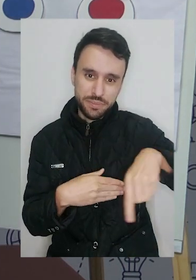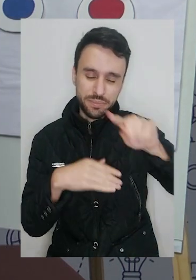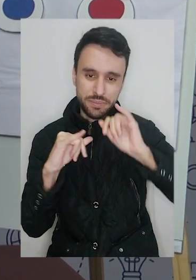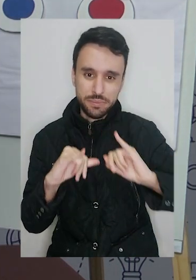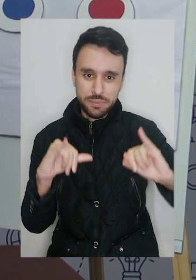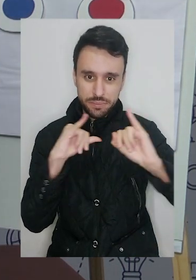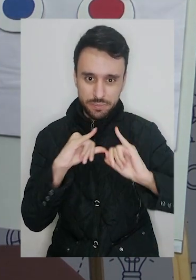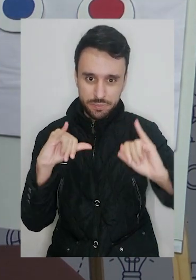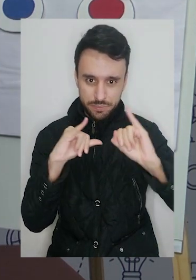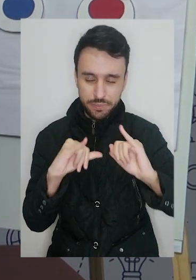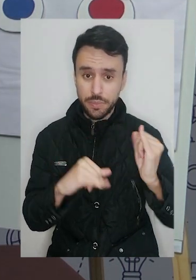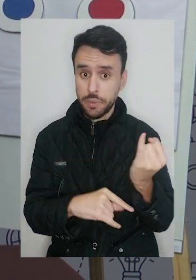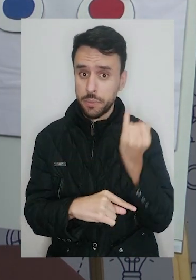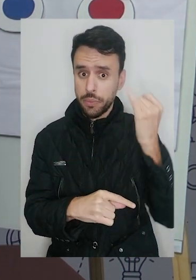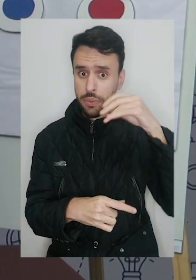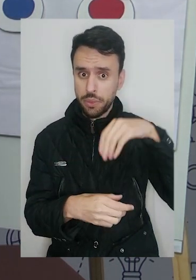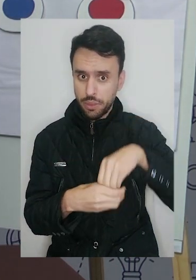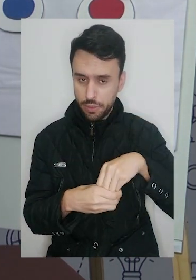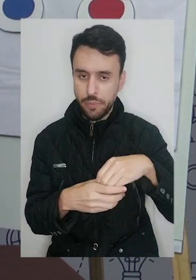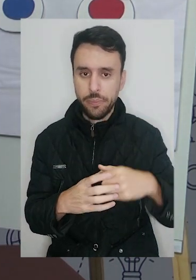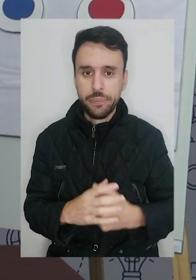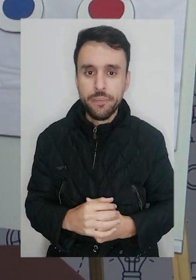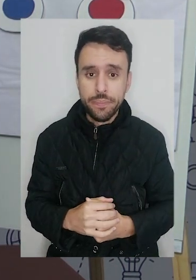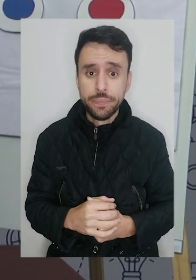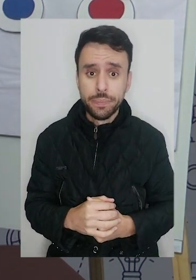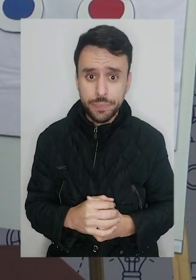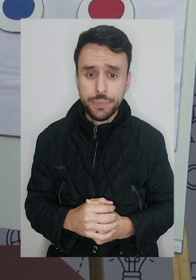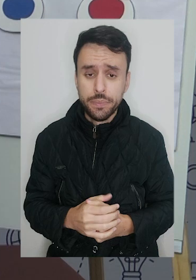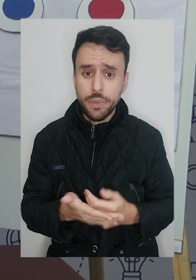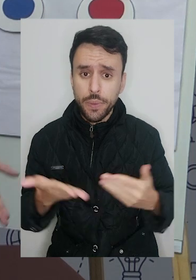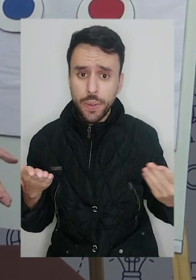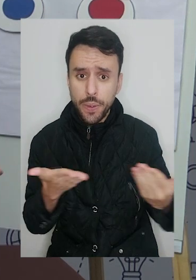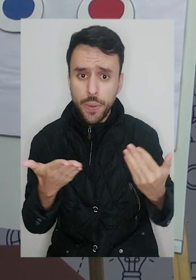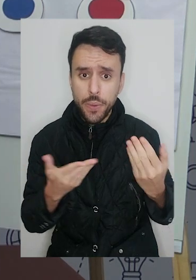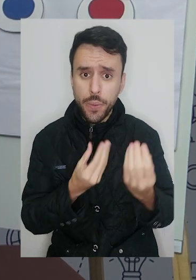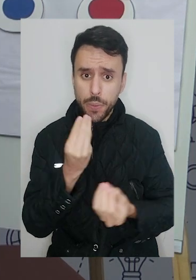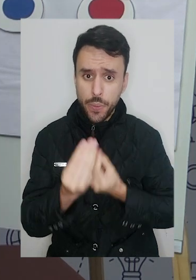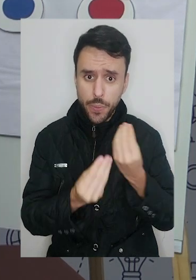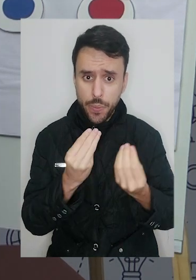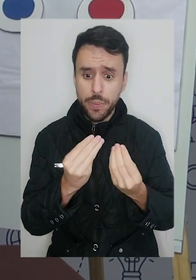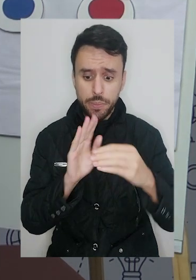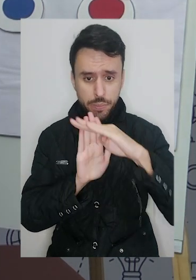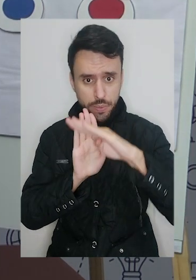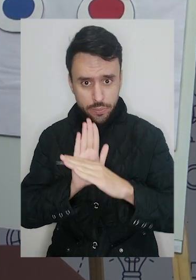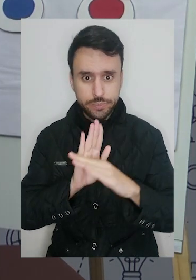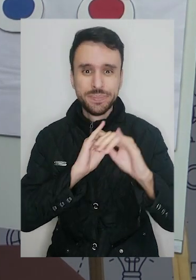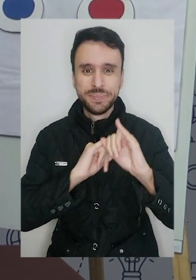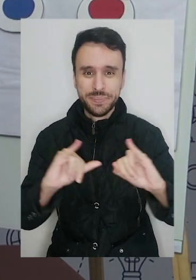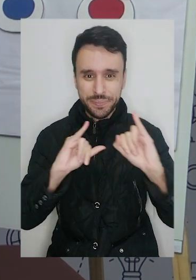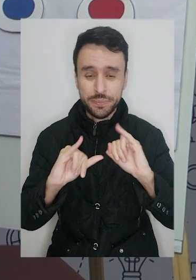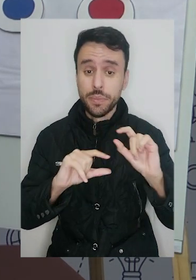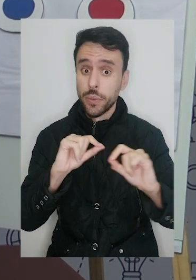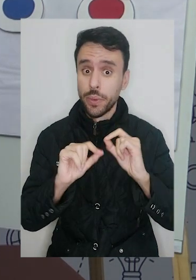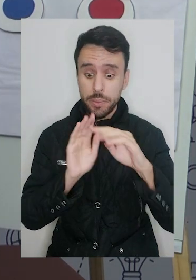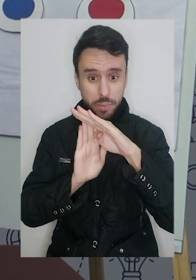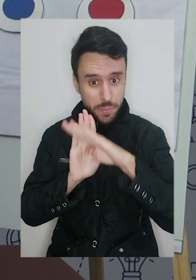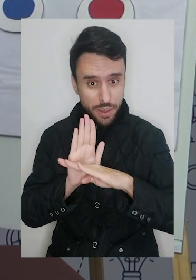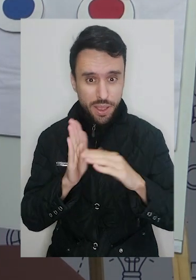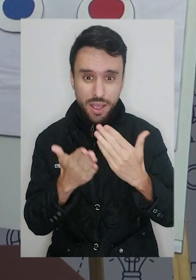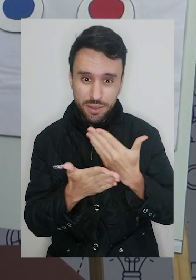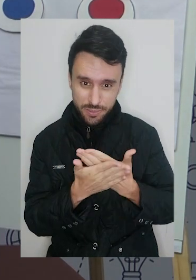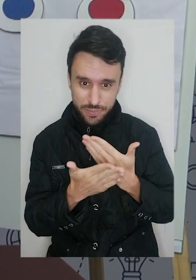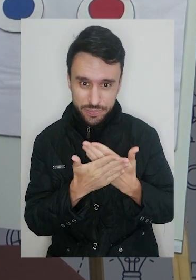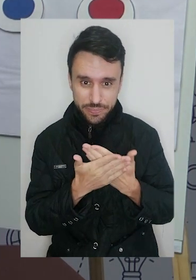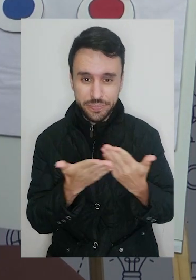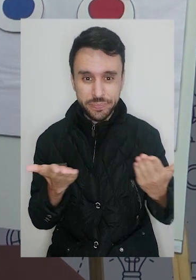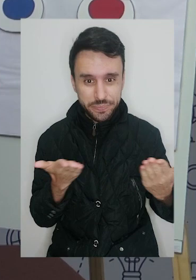seu recado, Léo. Recado bem importante esse, né? Então agora vamos para a nossa rotina, que nós vamos fazer na nossa